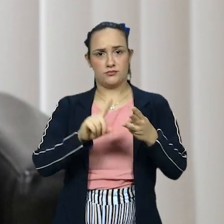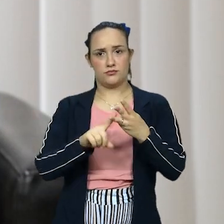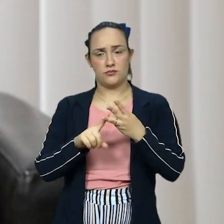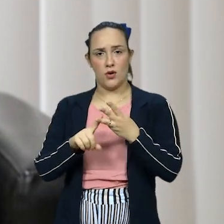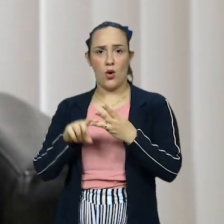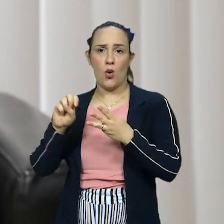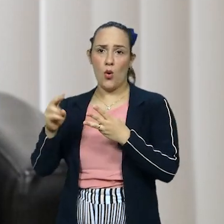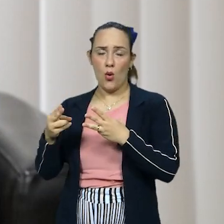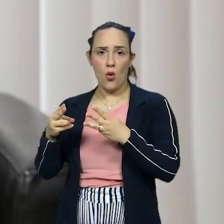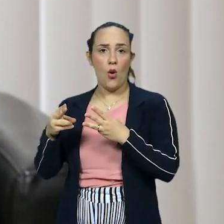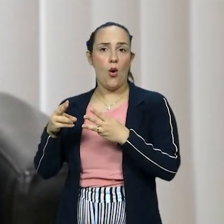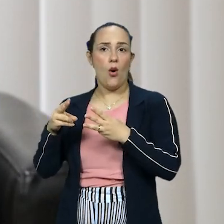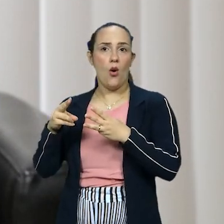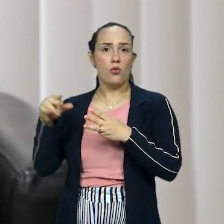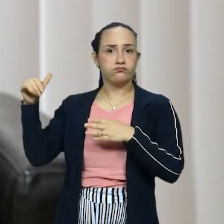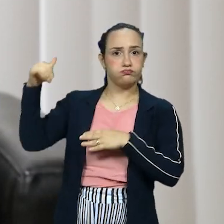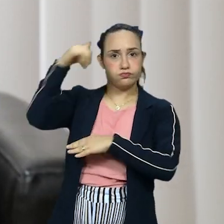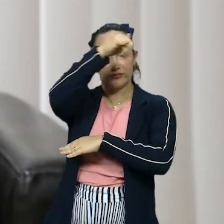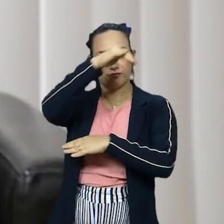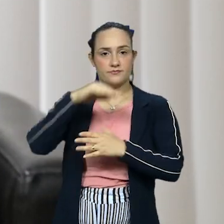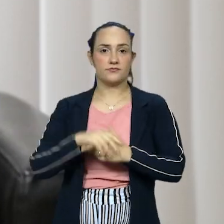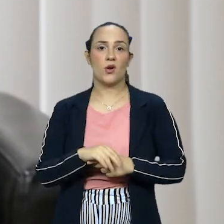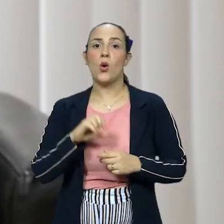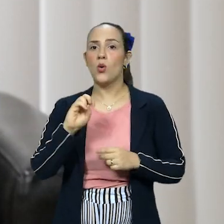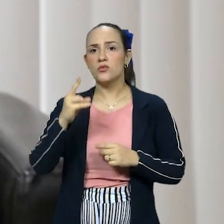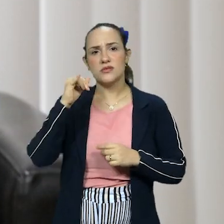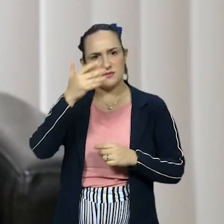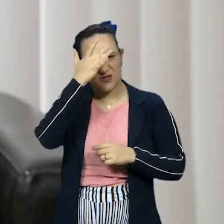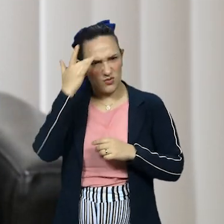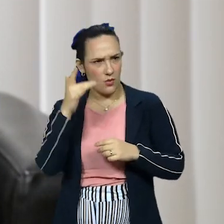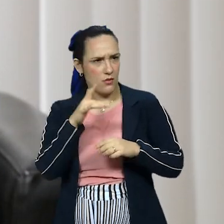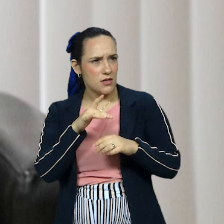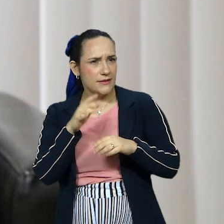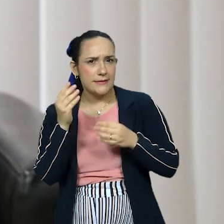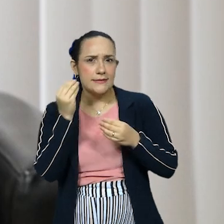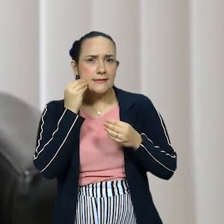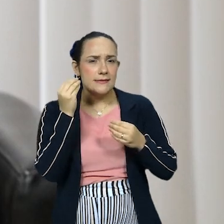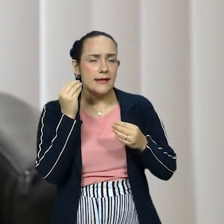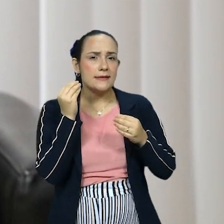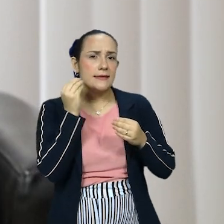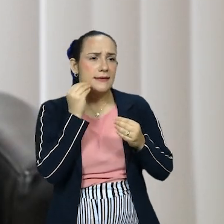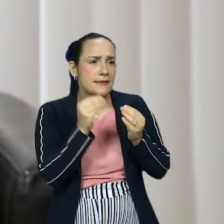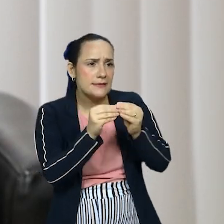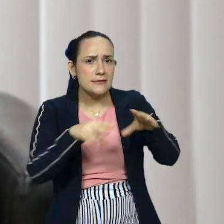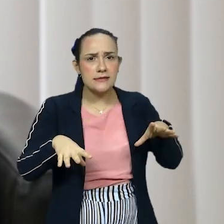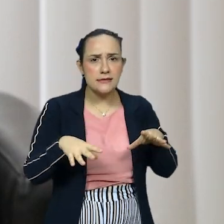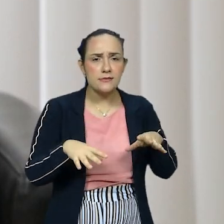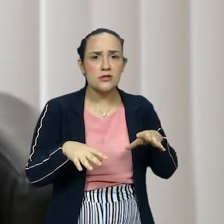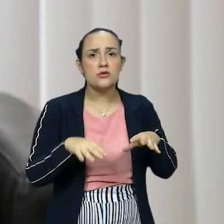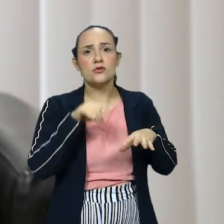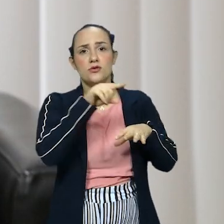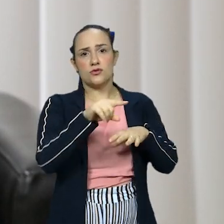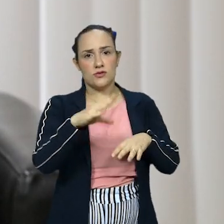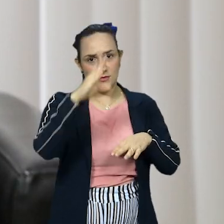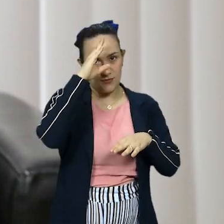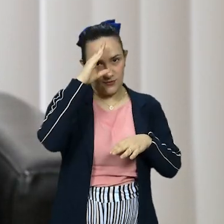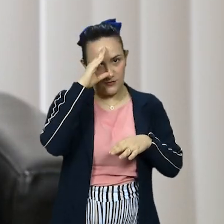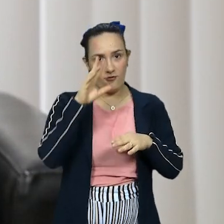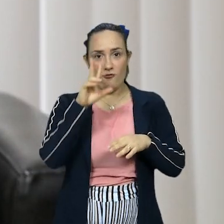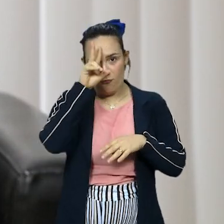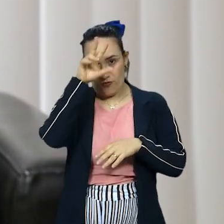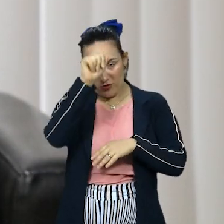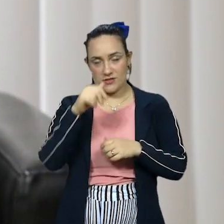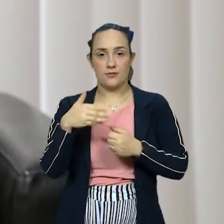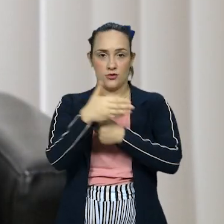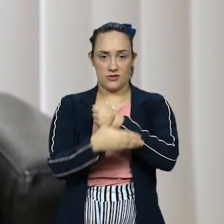Aeronáutica, ou por civis que atentem contra a administração militar federal. Já a Justiça Militar dos Estados, de forma diferente